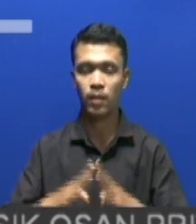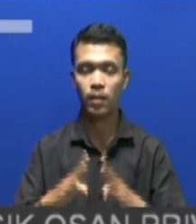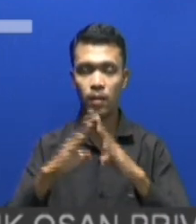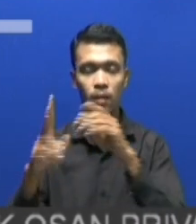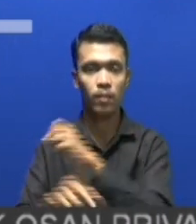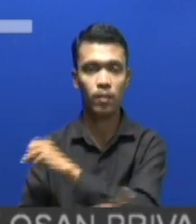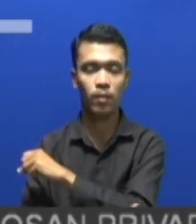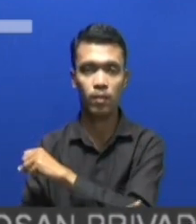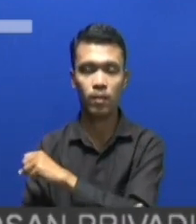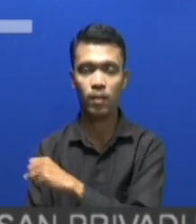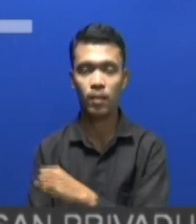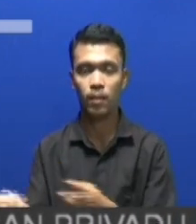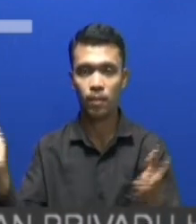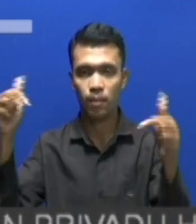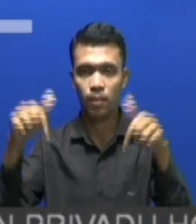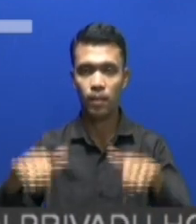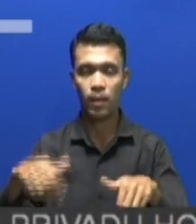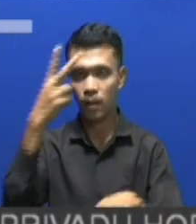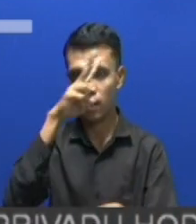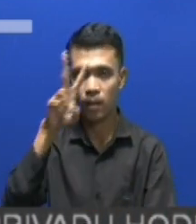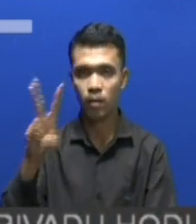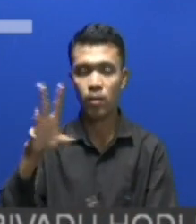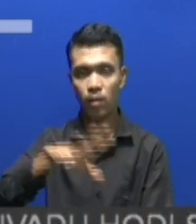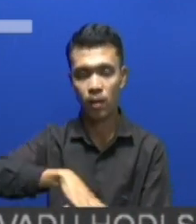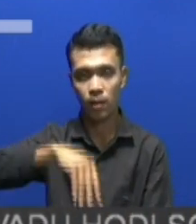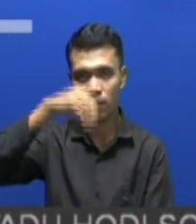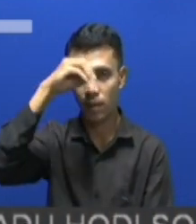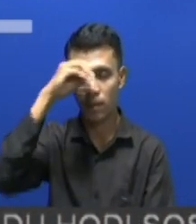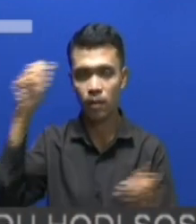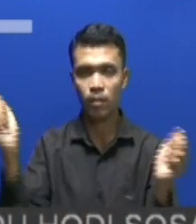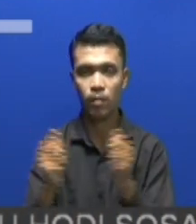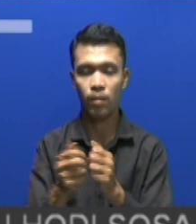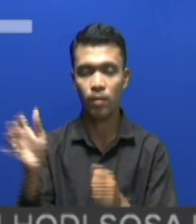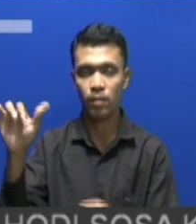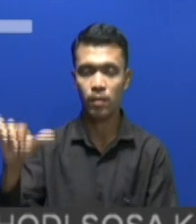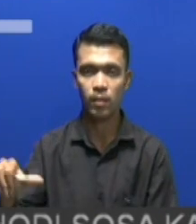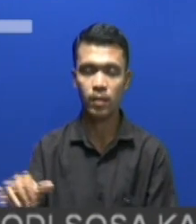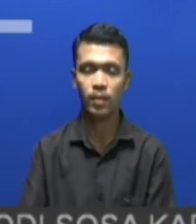a área acompanha, aprende o xira, né? Se ela acompanha na fatia, então,